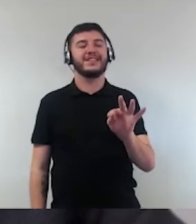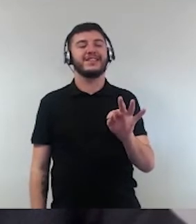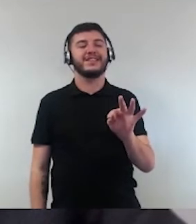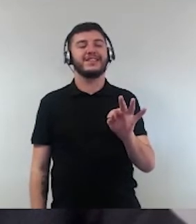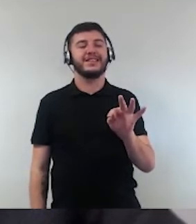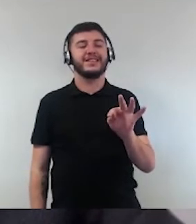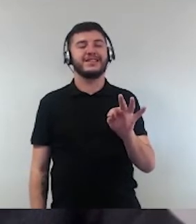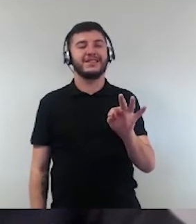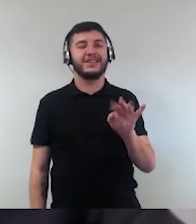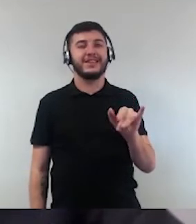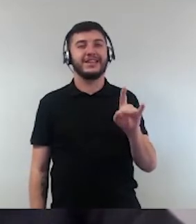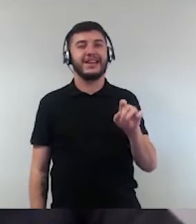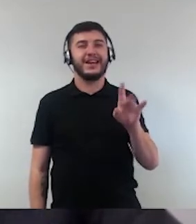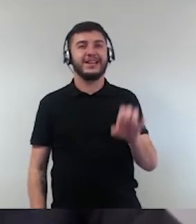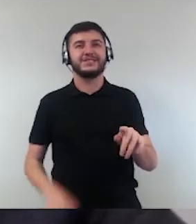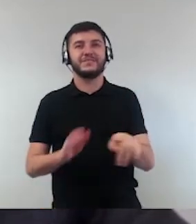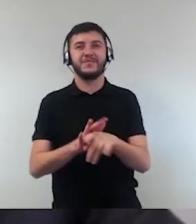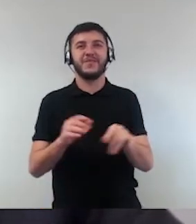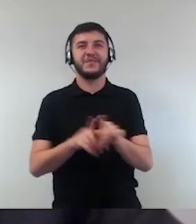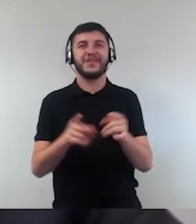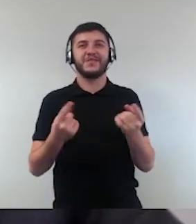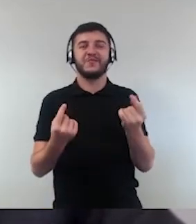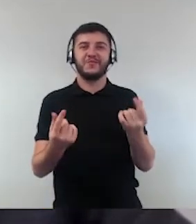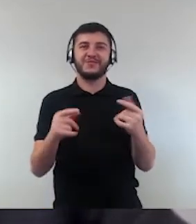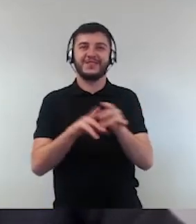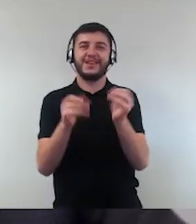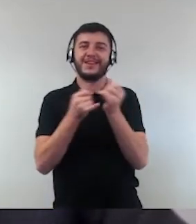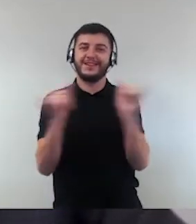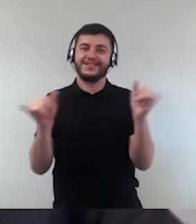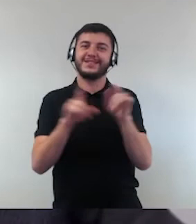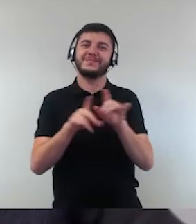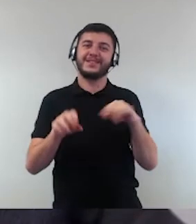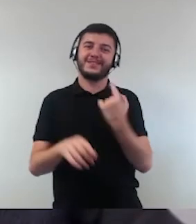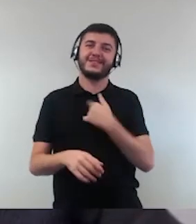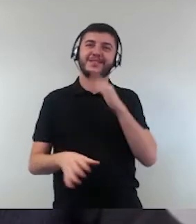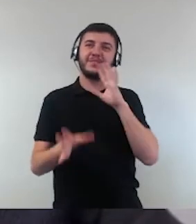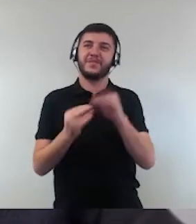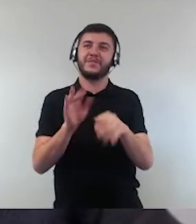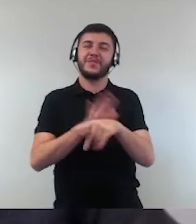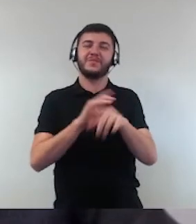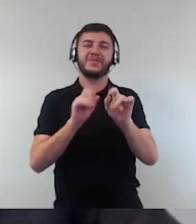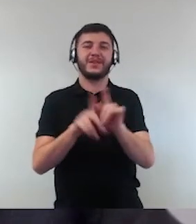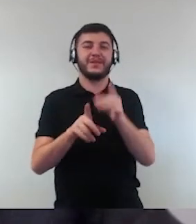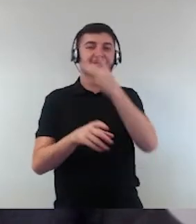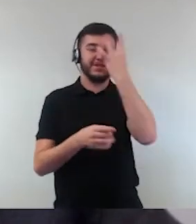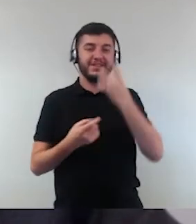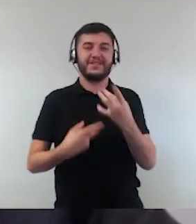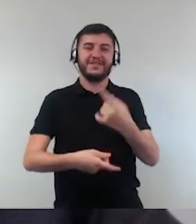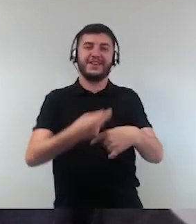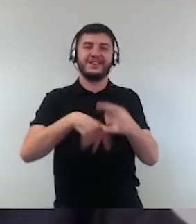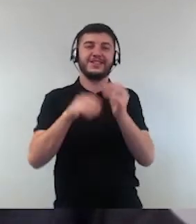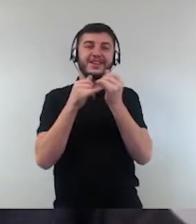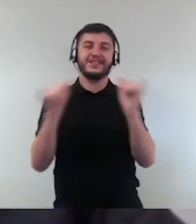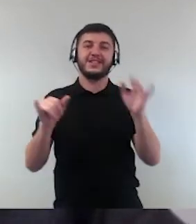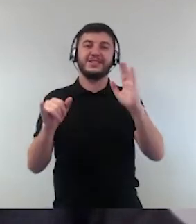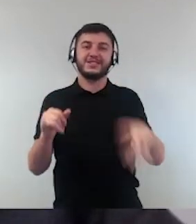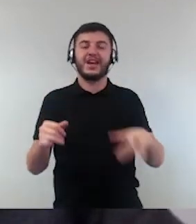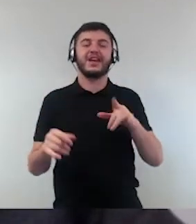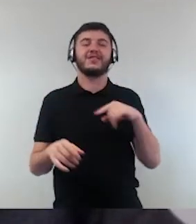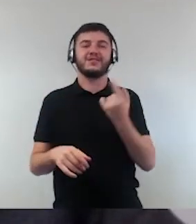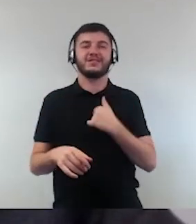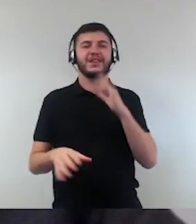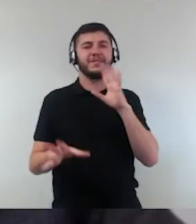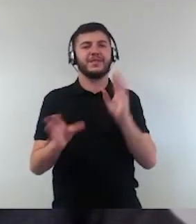exemplo, a gente tem um PLD que às vezes flutua muito, isso para o comercializador é muito ruim. A gente teve uma crise aí, um